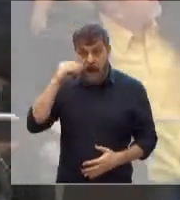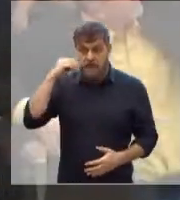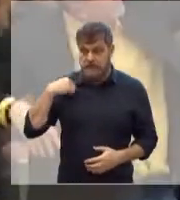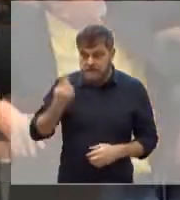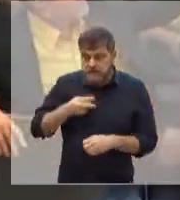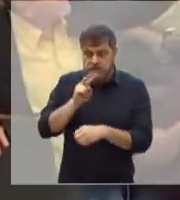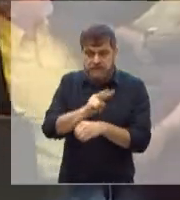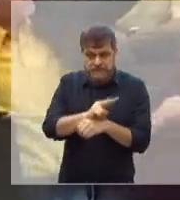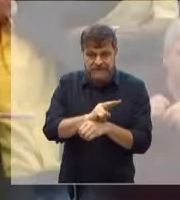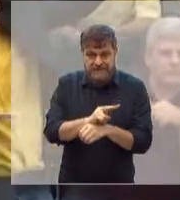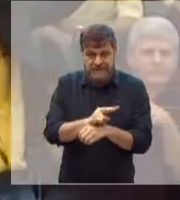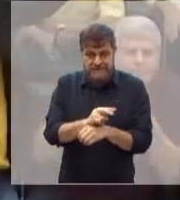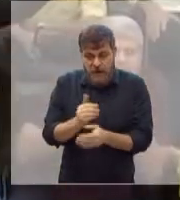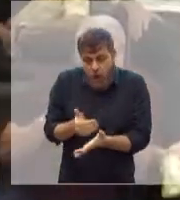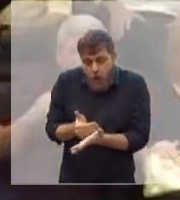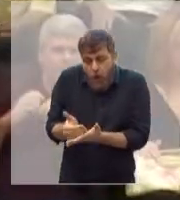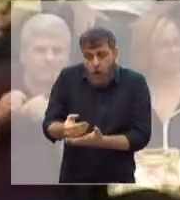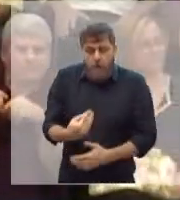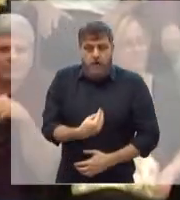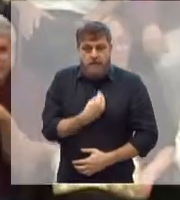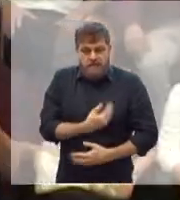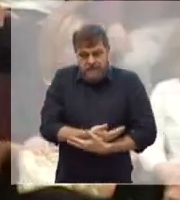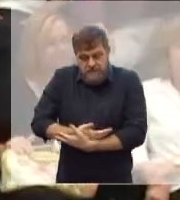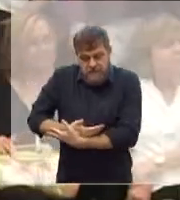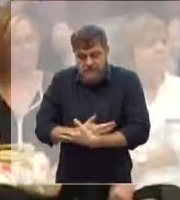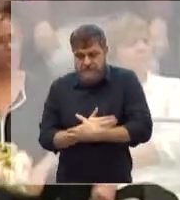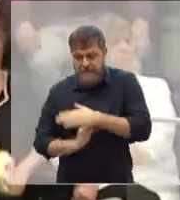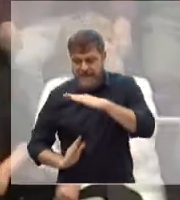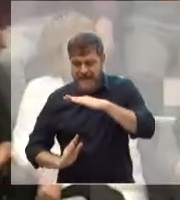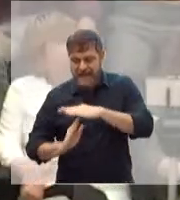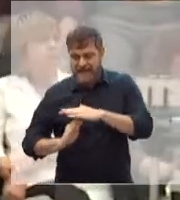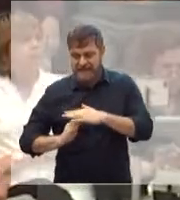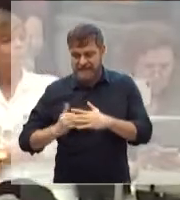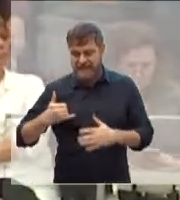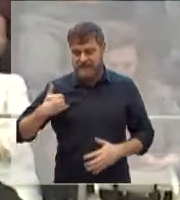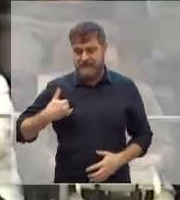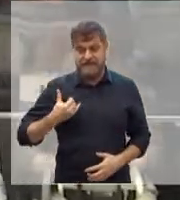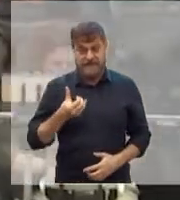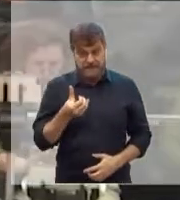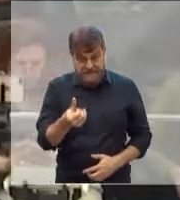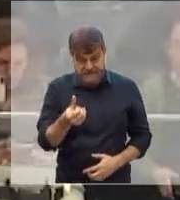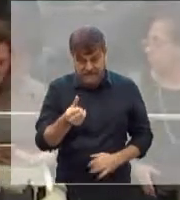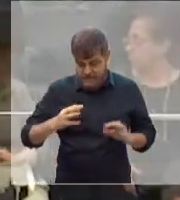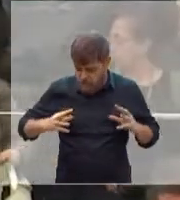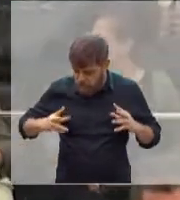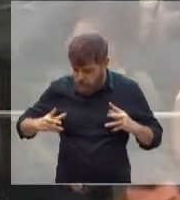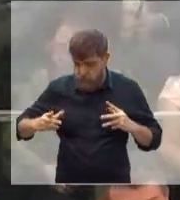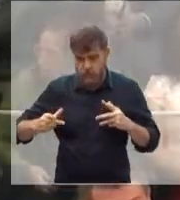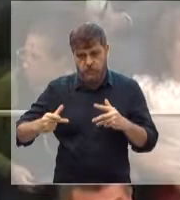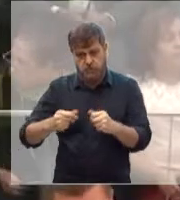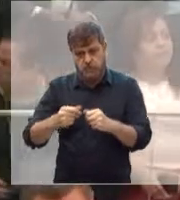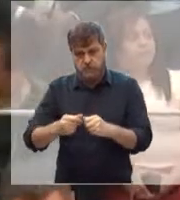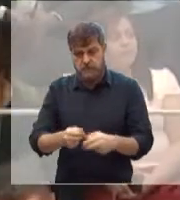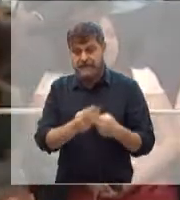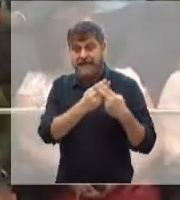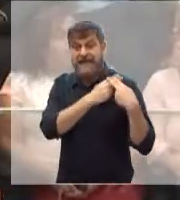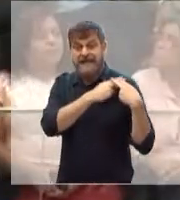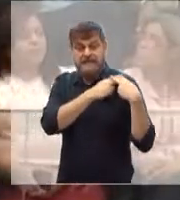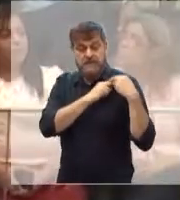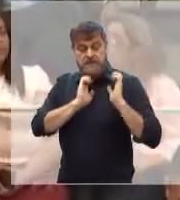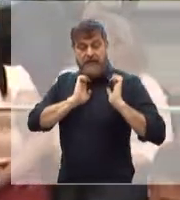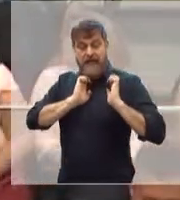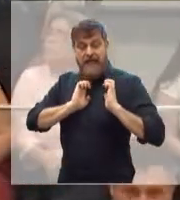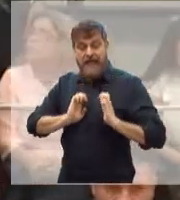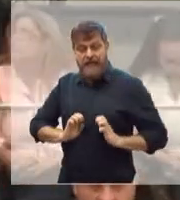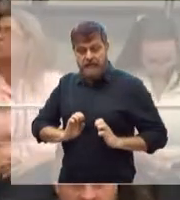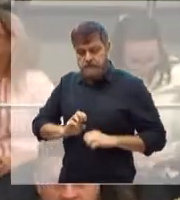verdade até os adolescentes. Mas o primeiro período ali, né, até os 6 anos, é um período que todo mundo tem que ter um